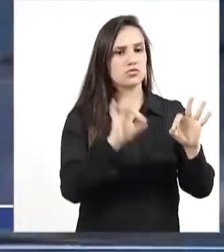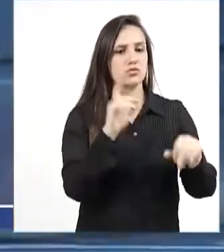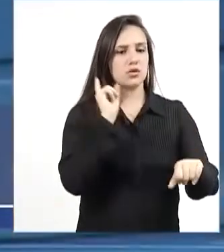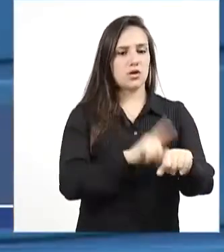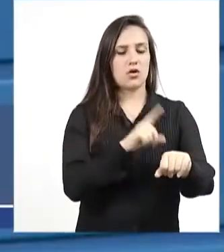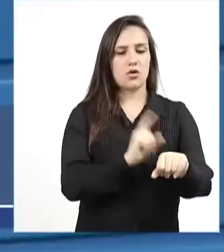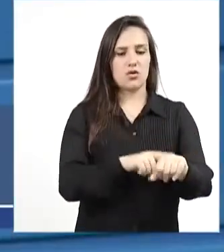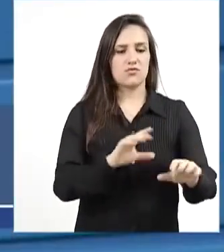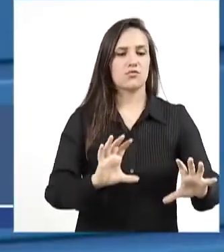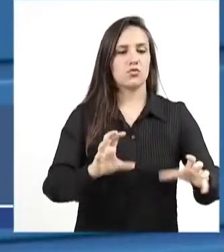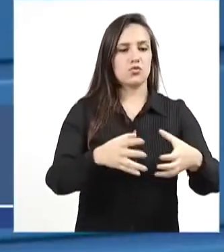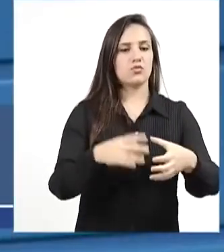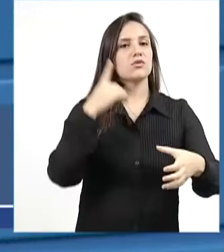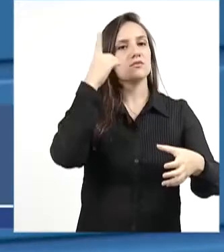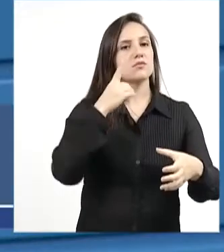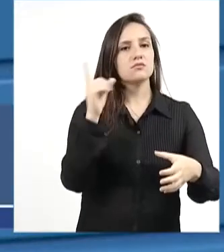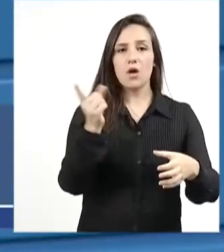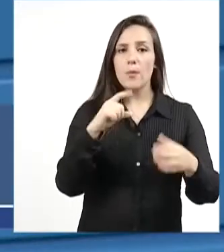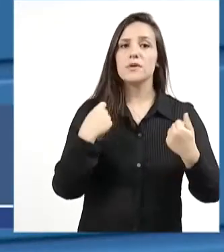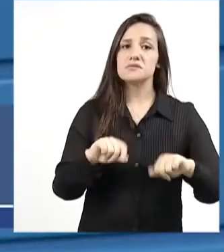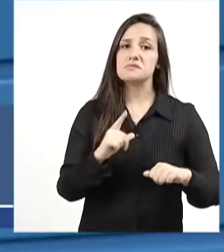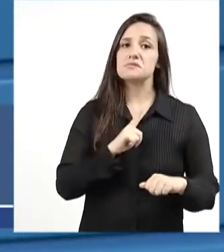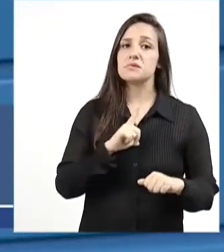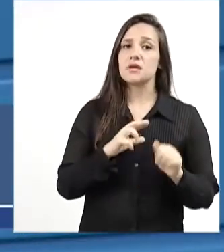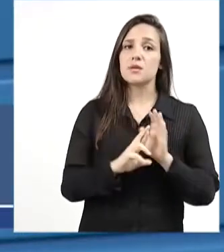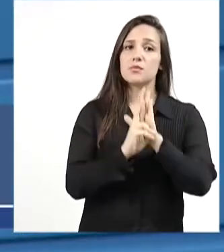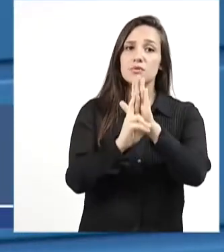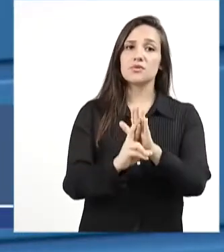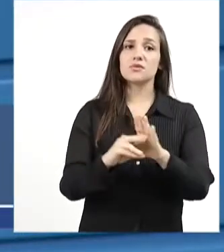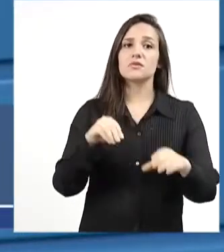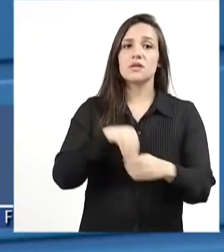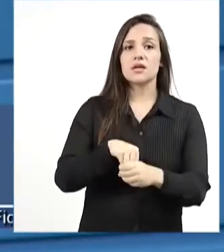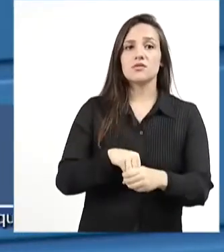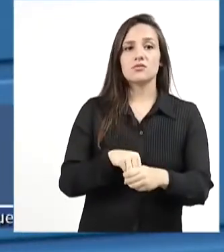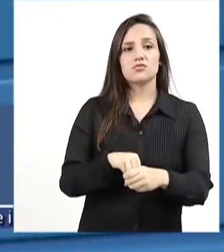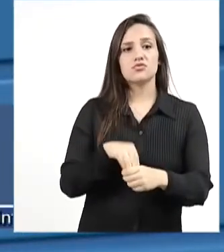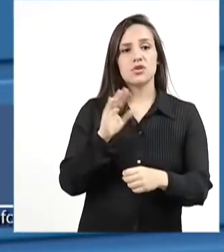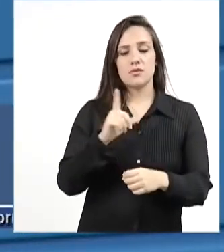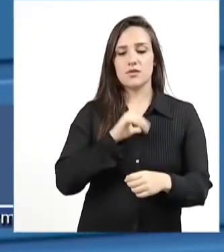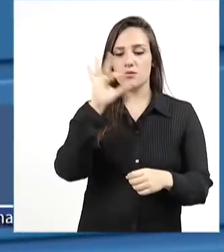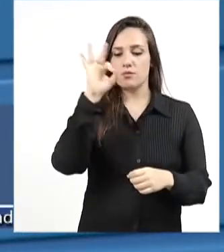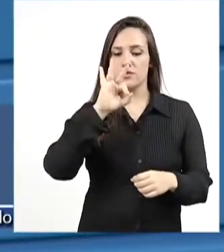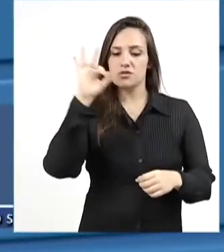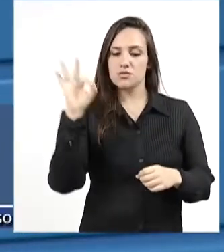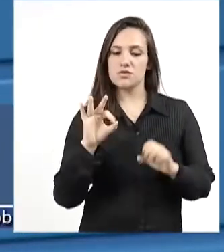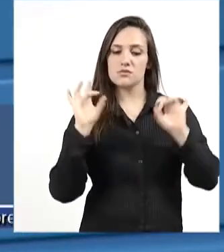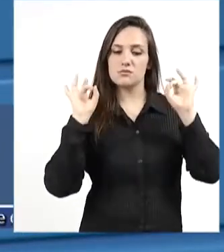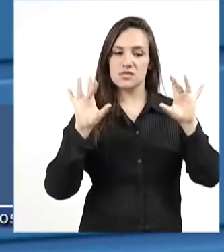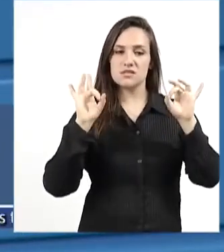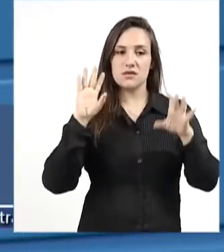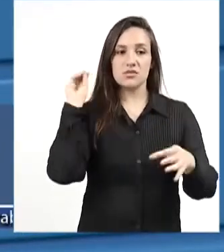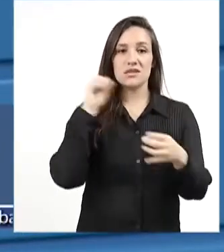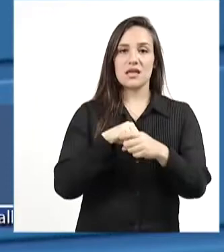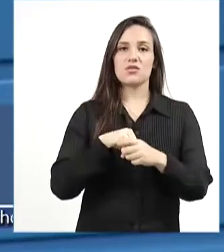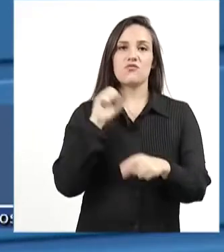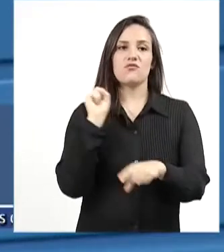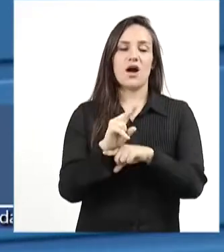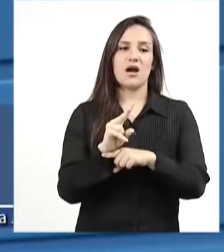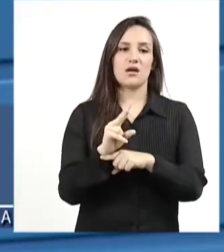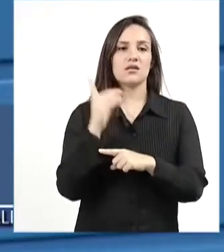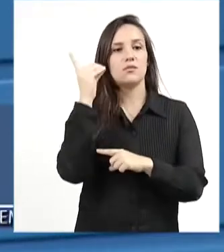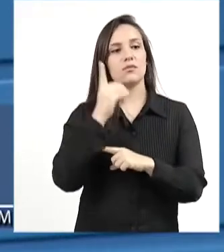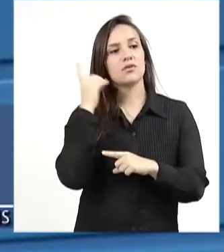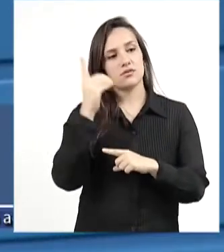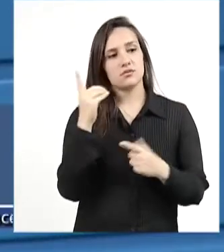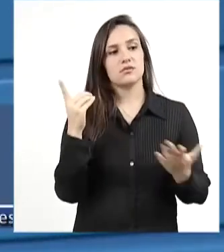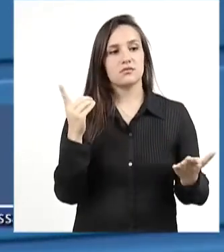chapa, né, você ter a representatividade no parlamento, um percentual já destinado no parlamento, porque aí os parlamentos não vão ficar